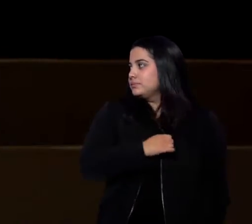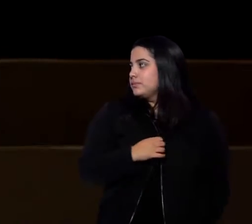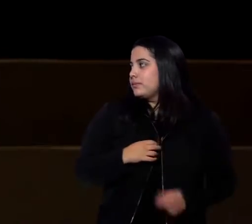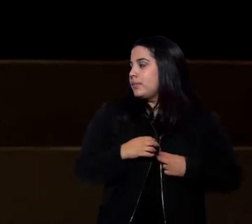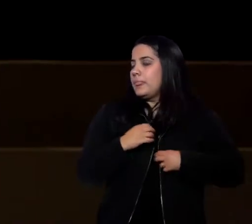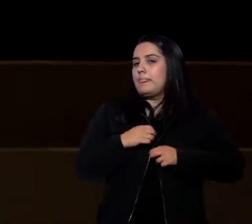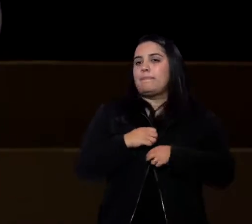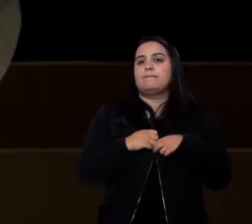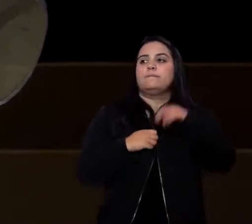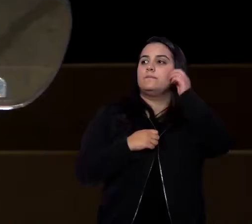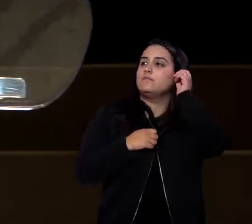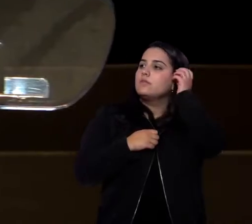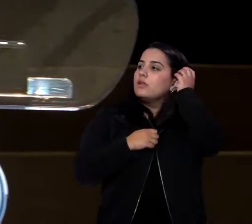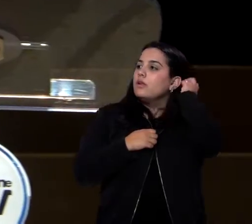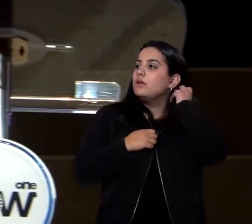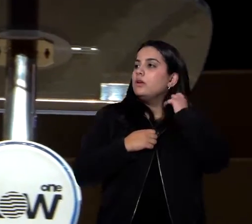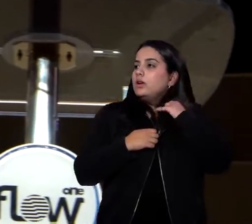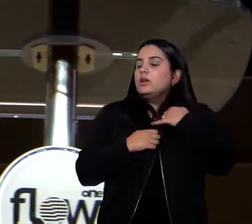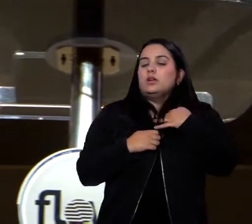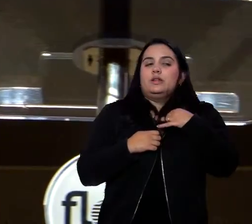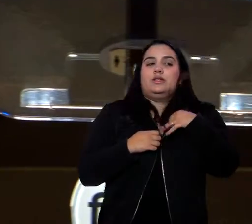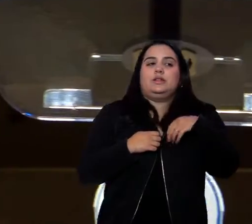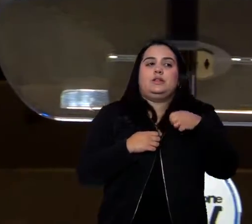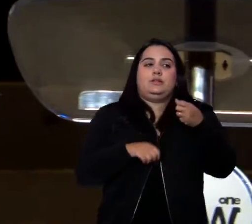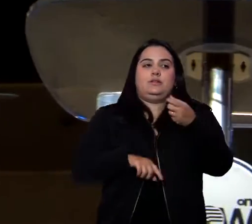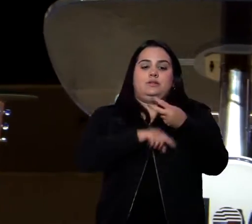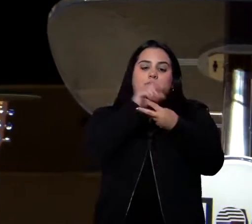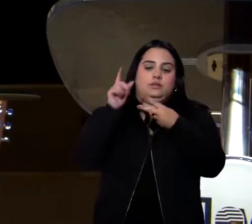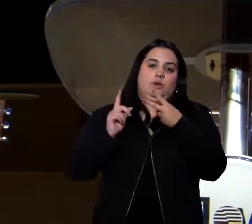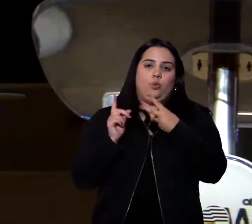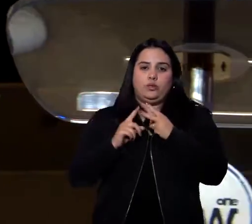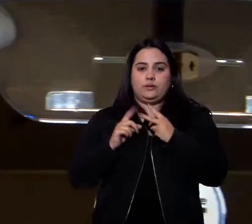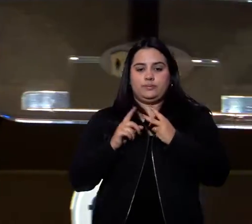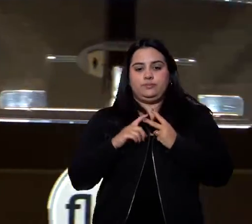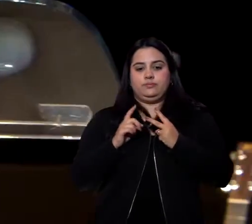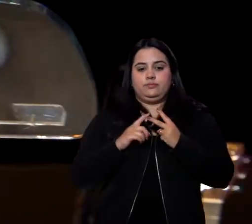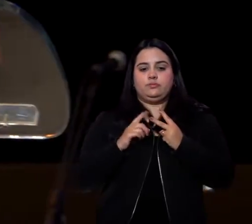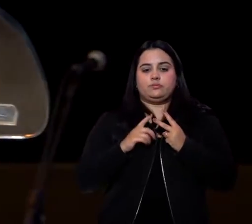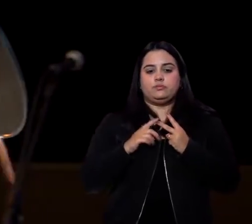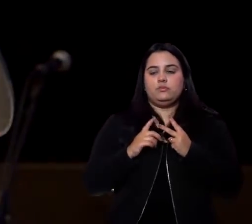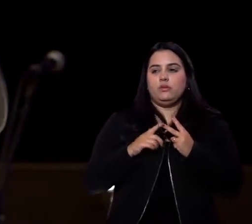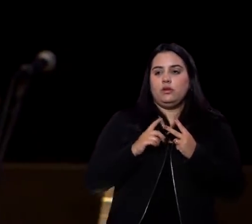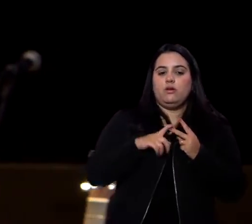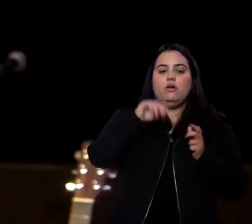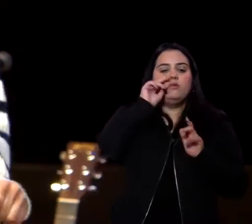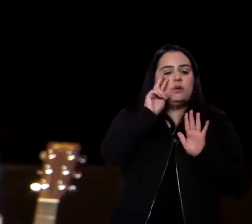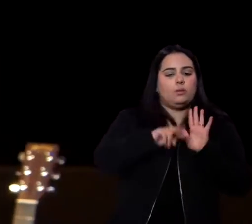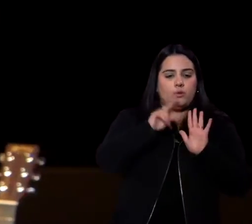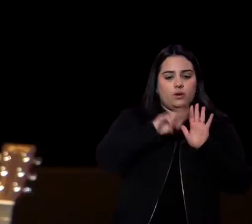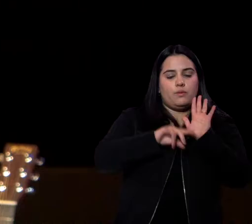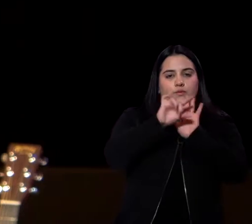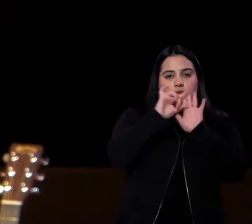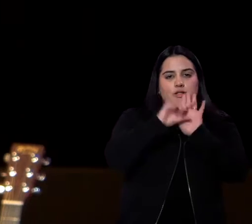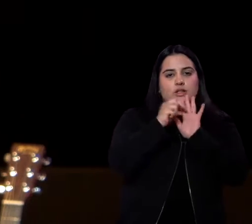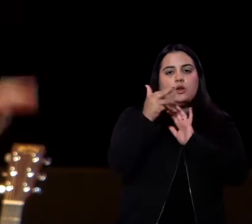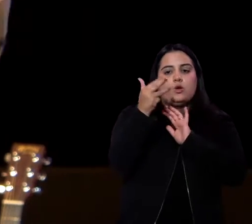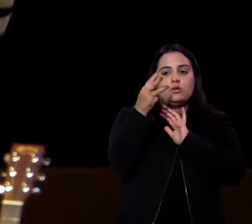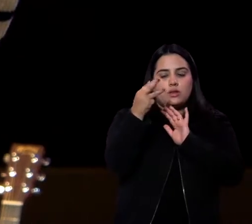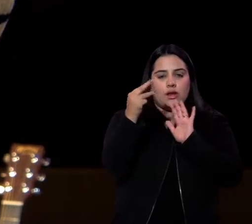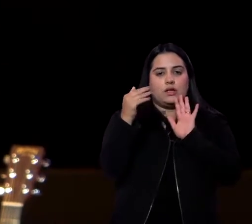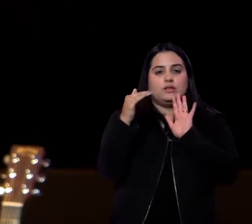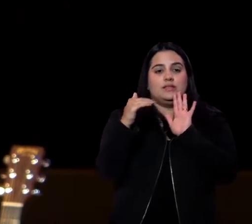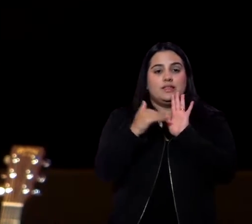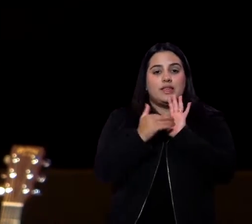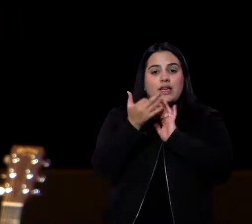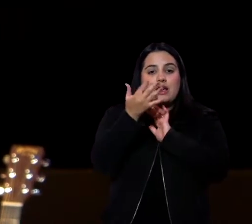A segunda coisa que eu queria falar aqui também é que... Vamos ler lá o versículo 13 e 14 de novo. Vocês estão com a Bíblia